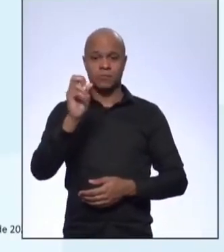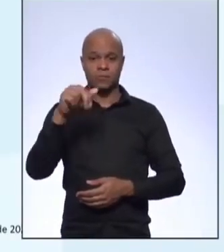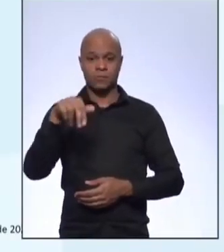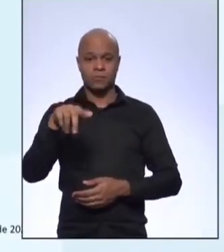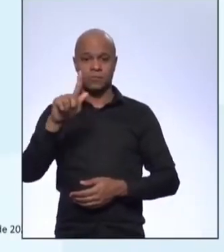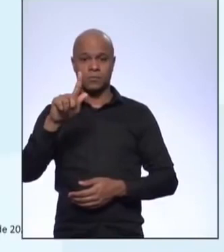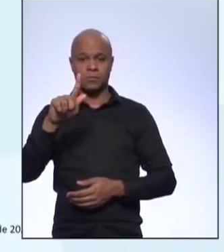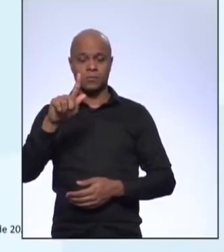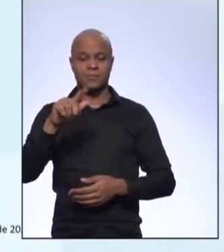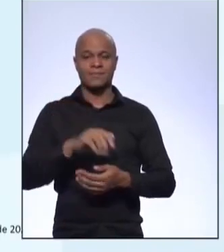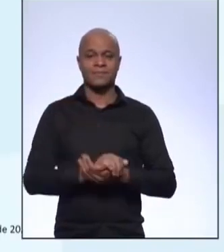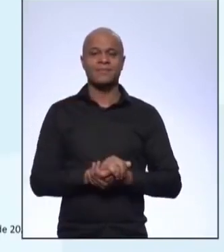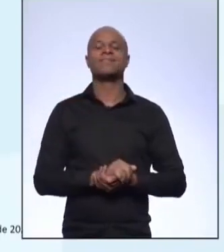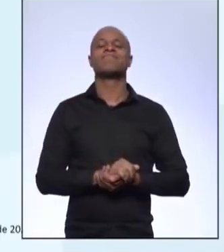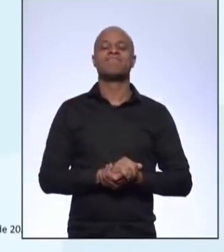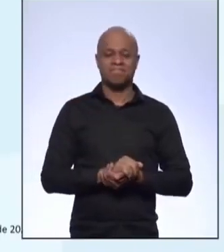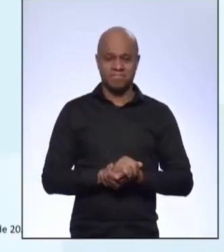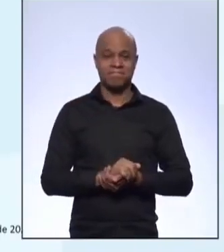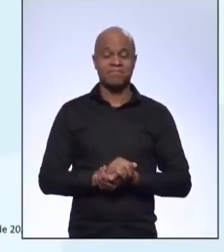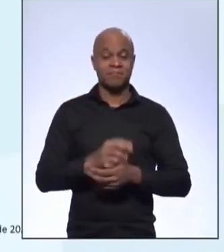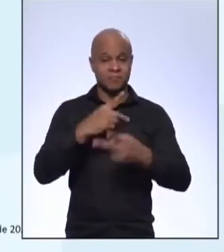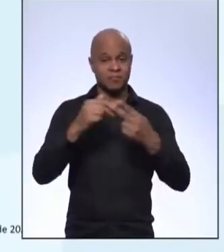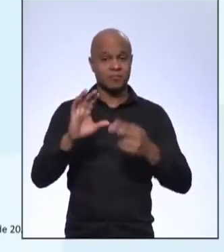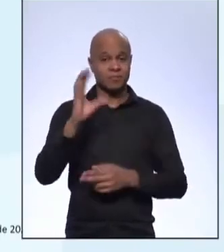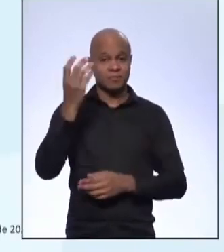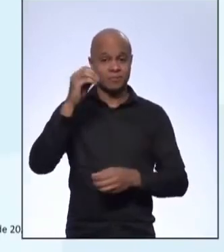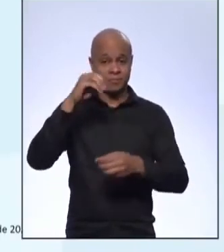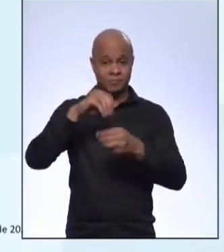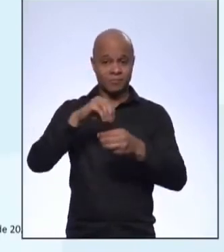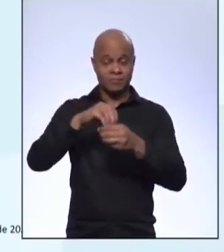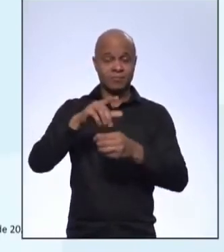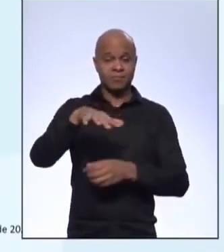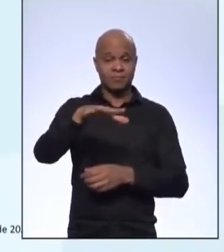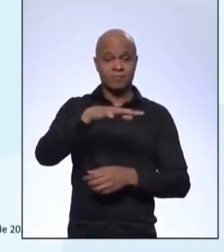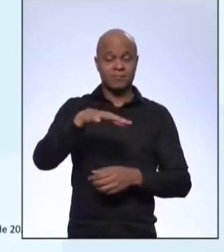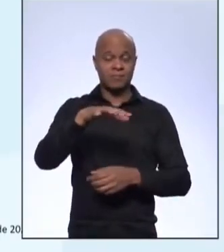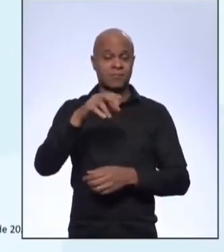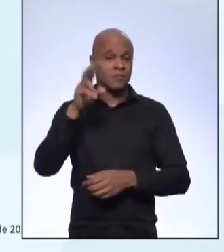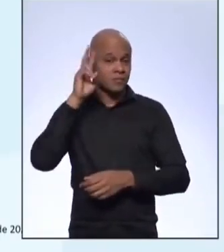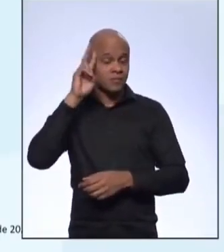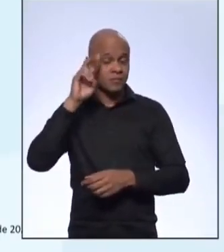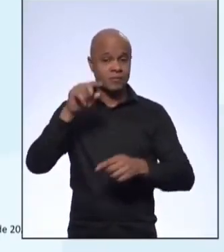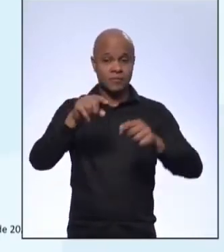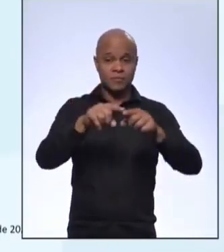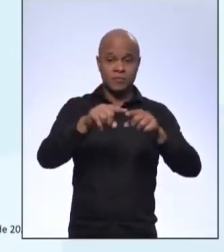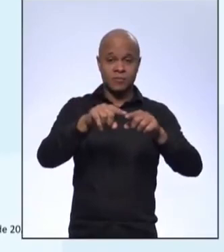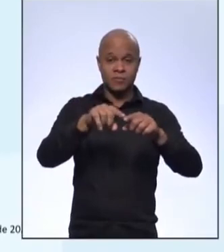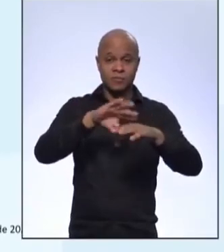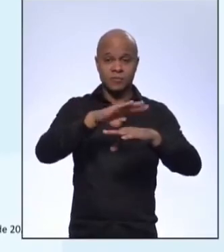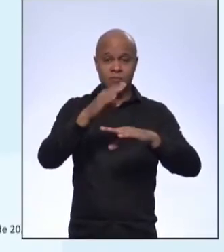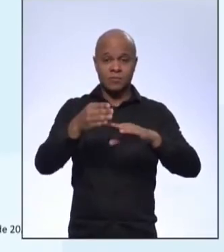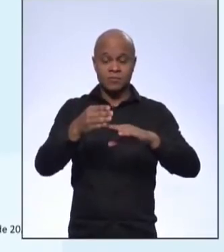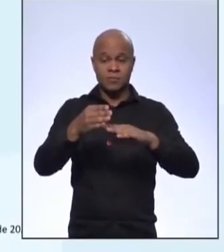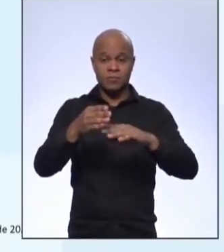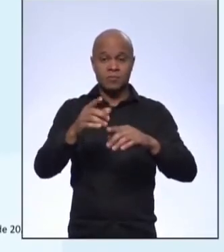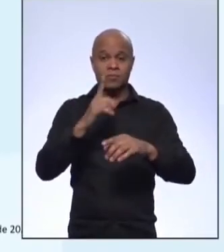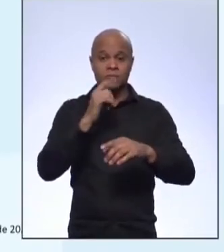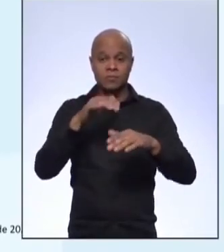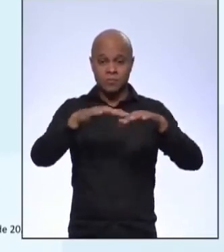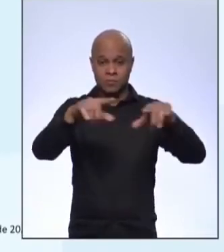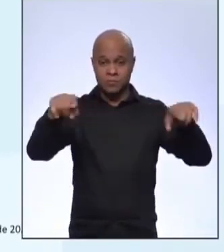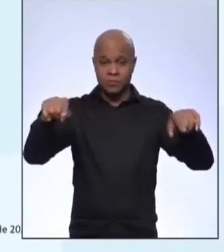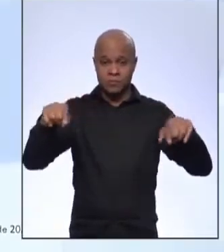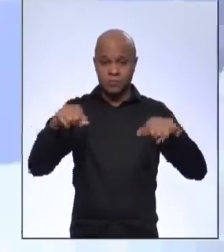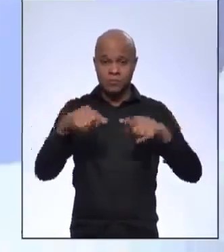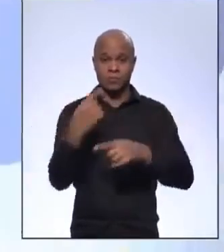tensão aí nesse território. Só lembrando que Hong Kong é uma ilha, né, que funciona aí de forma autônoma